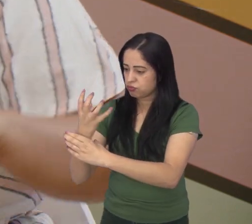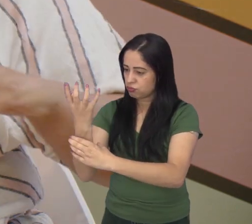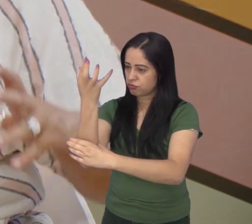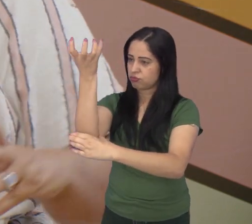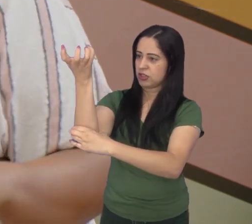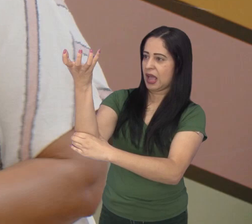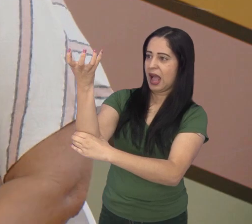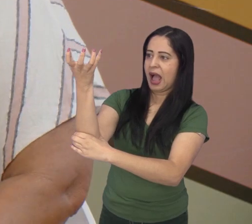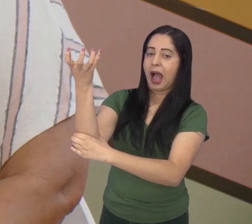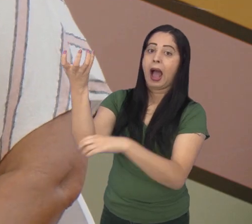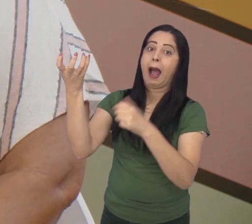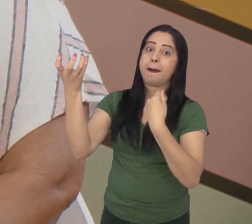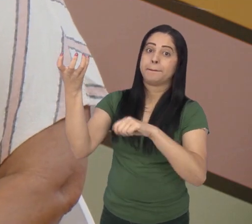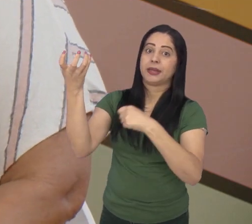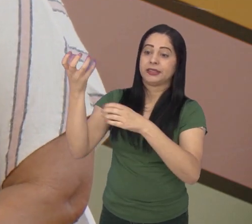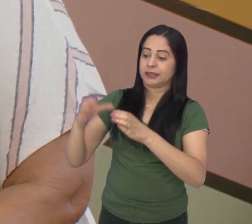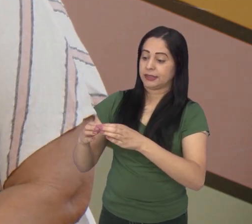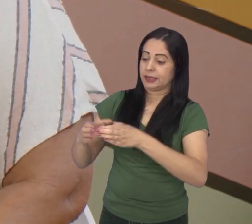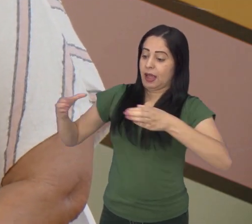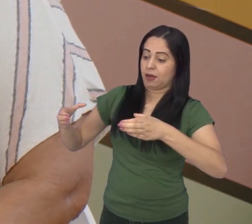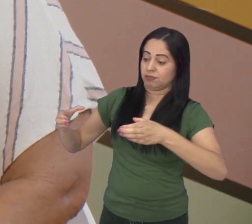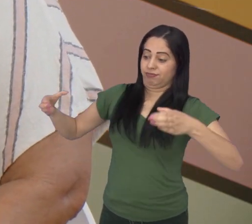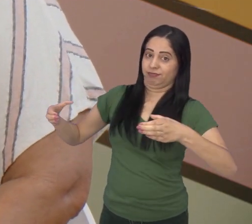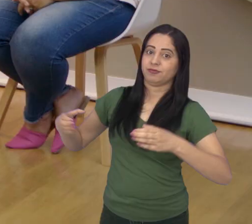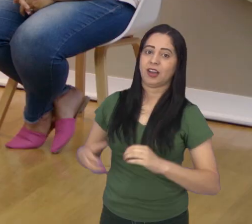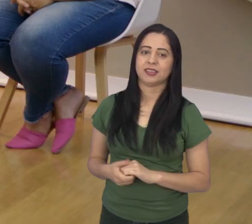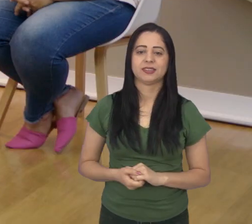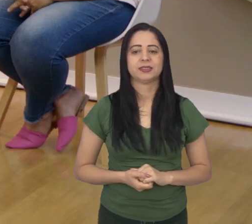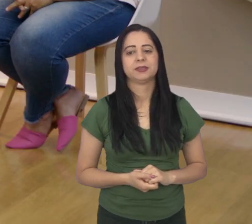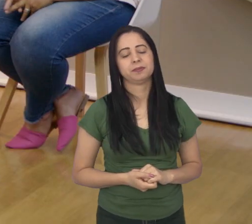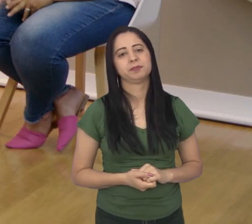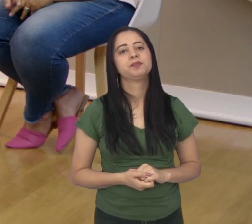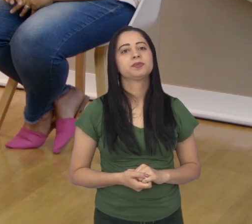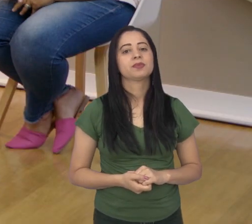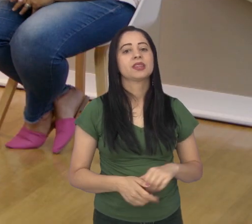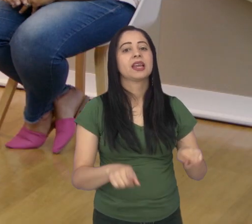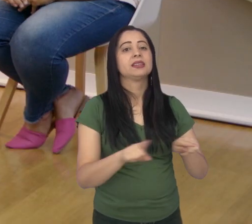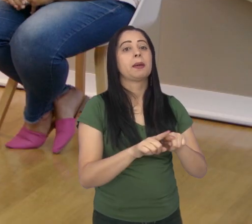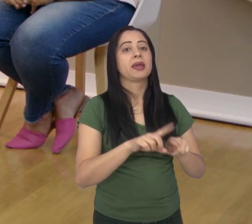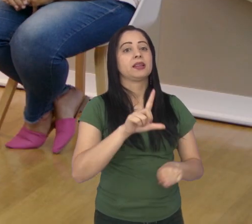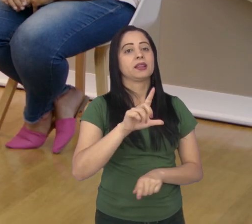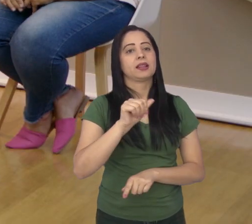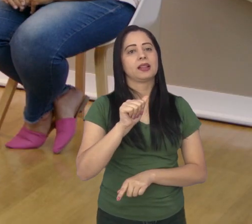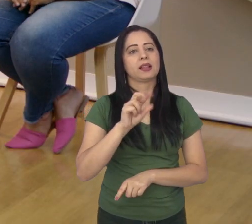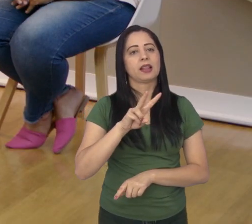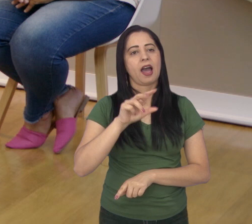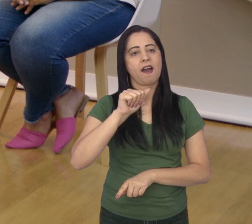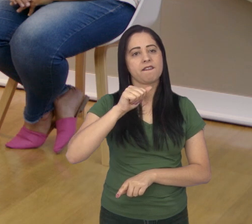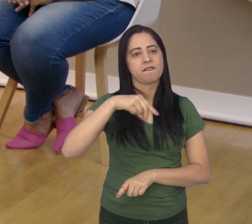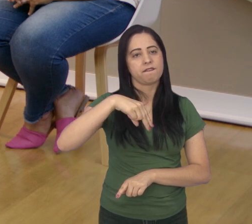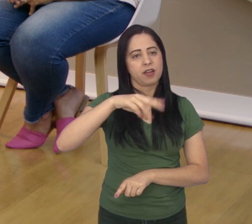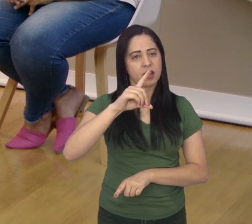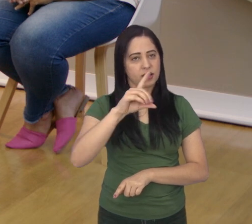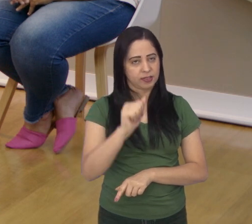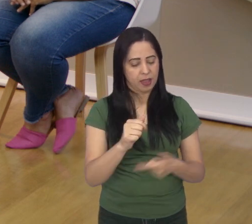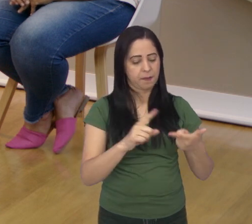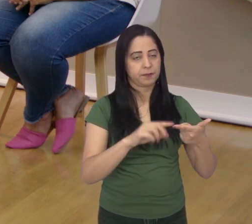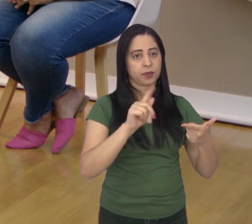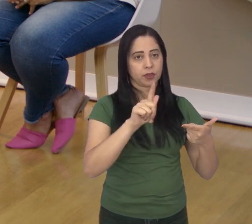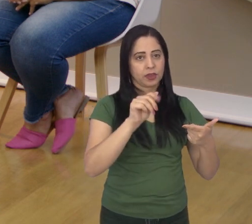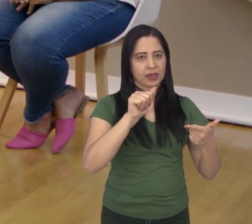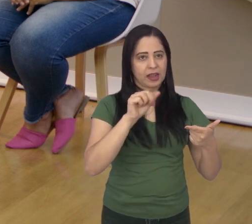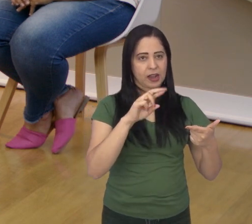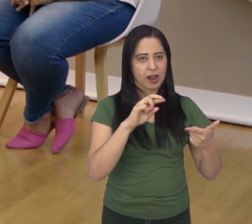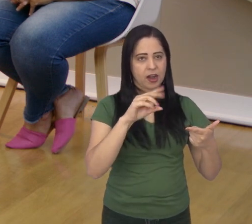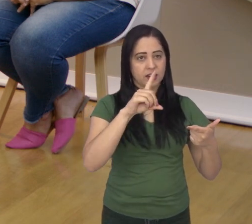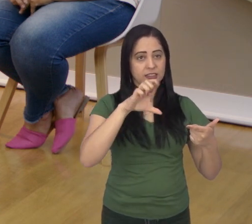comece a aumentar o tamanho do vaso, sim. Ótimo. E nós temos também a lavanda e a gardênia, que elas costumam